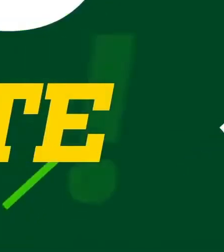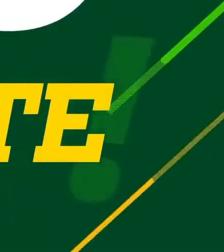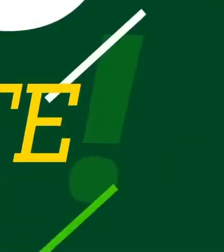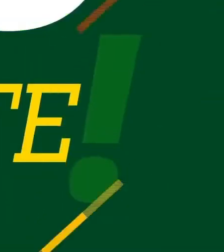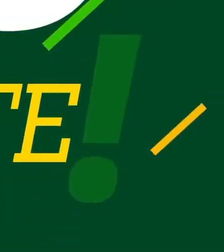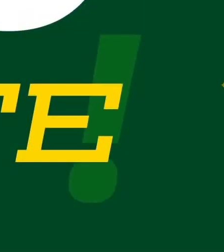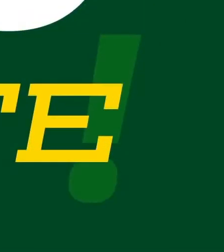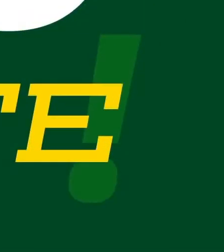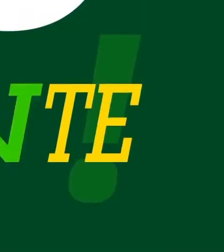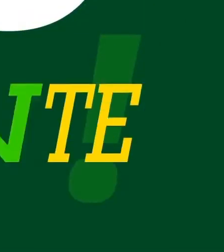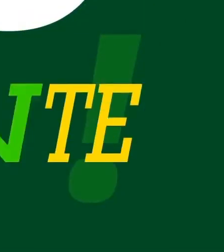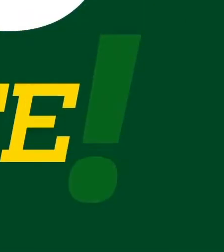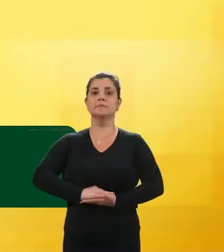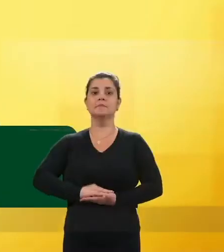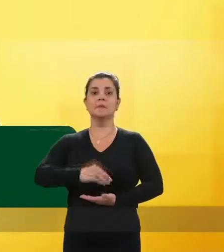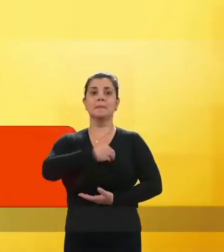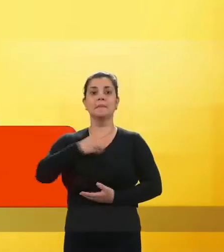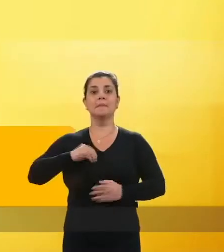PSB.